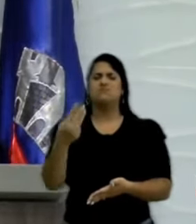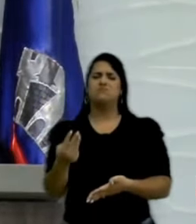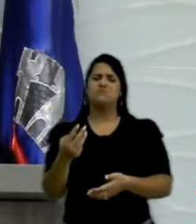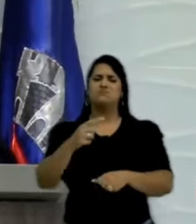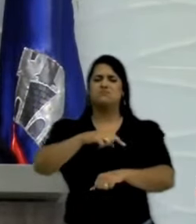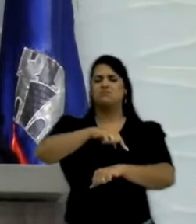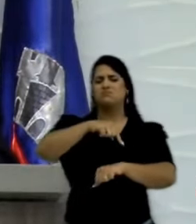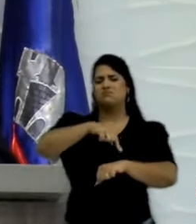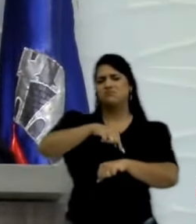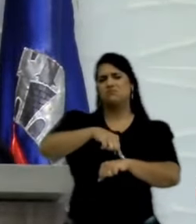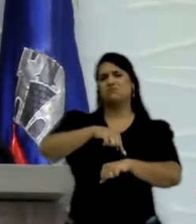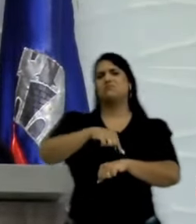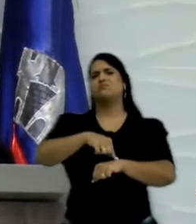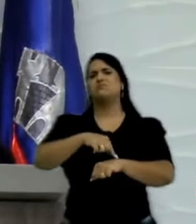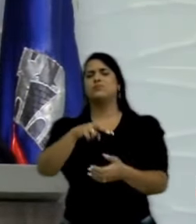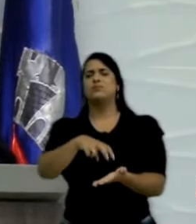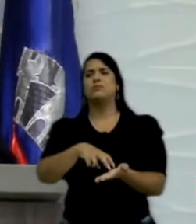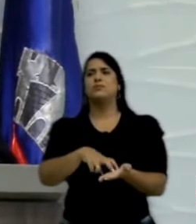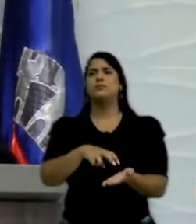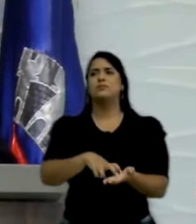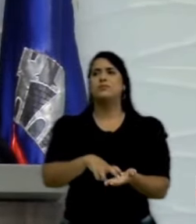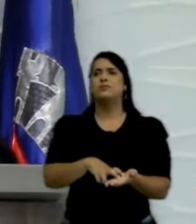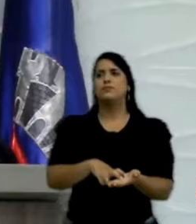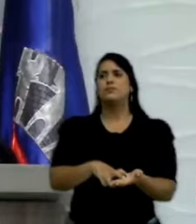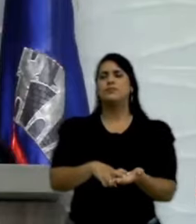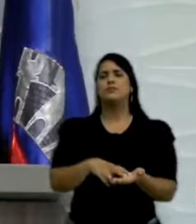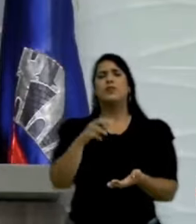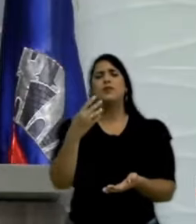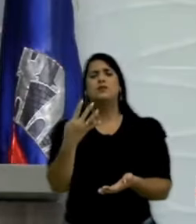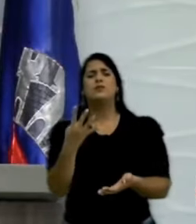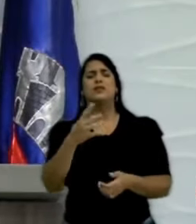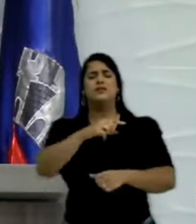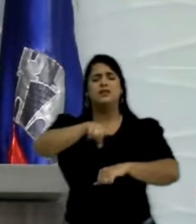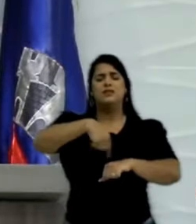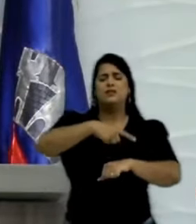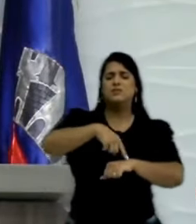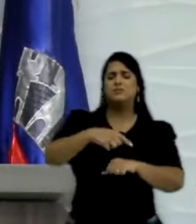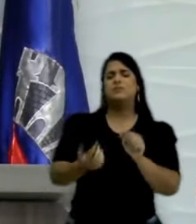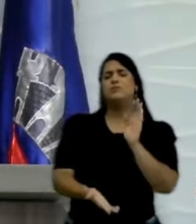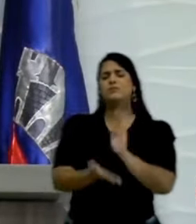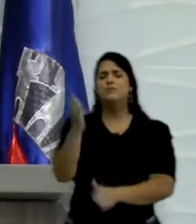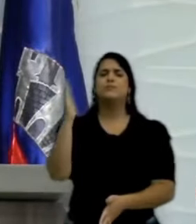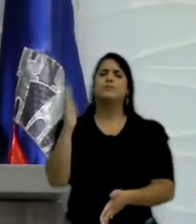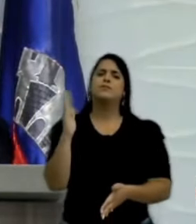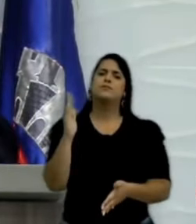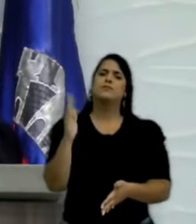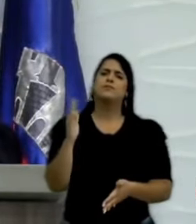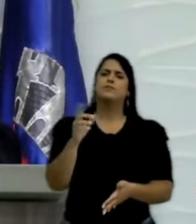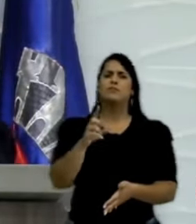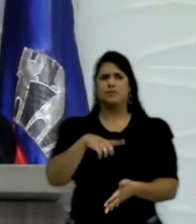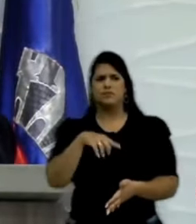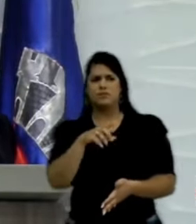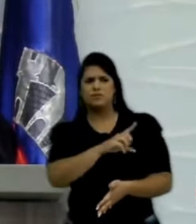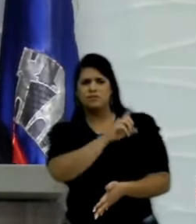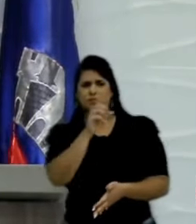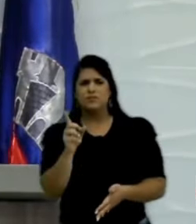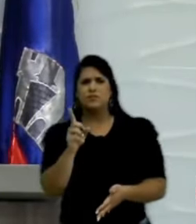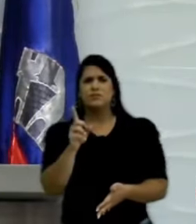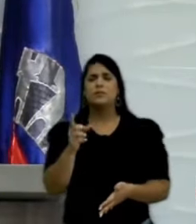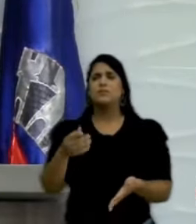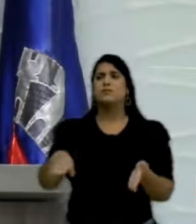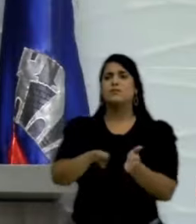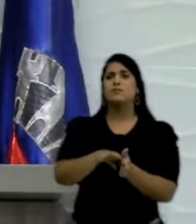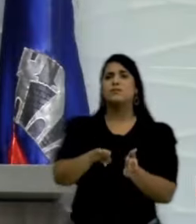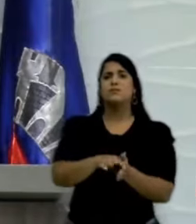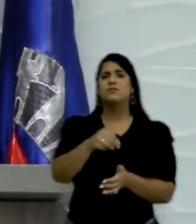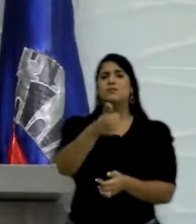de viagem. Colega Cícero já foi comigo, eu dirigindo, colega Rinaldo. E já teve dia de eu chegar aqui 11 horas da noite,